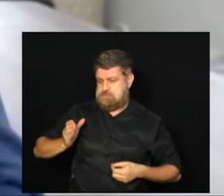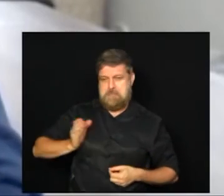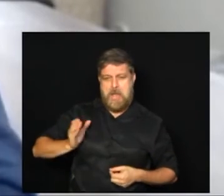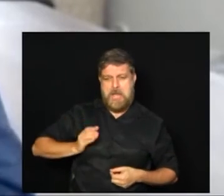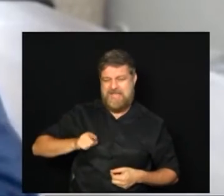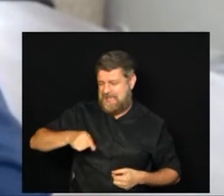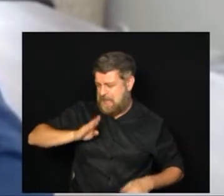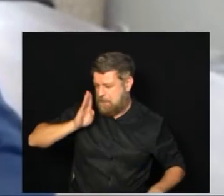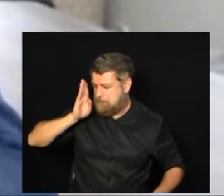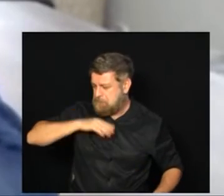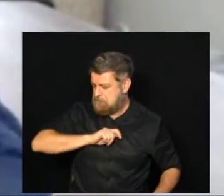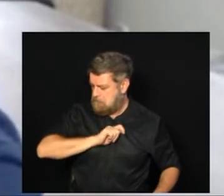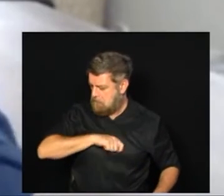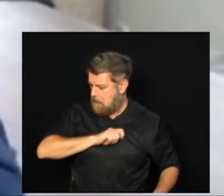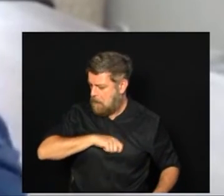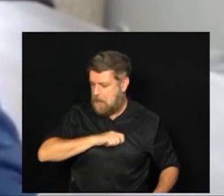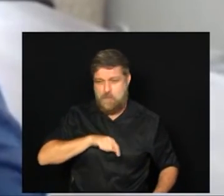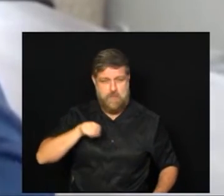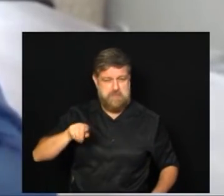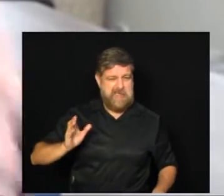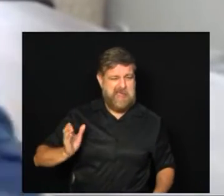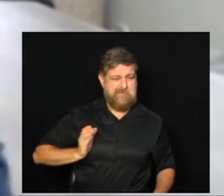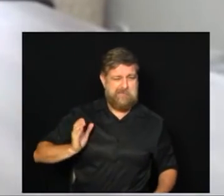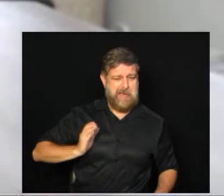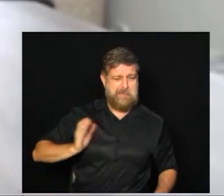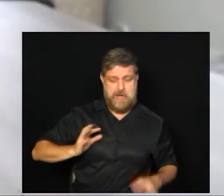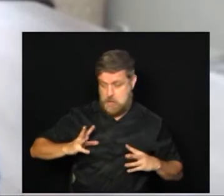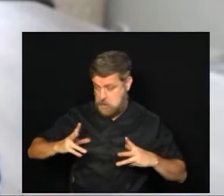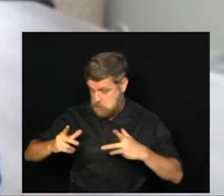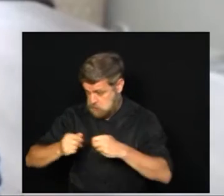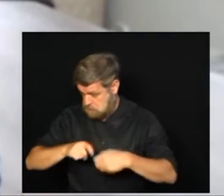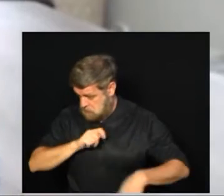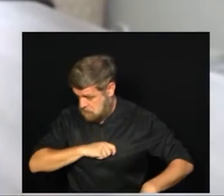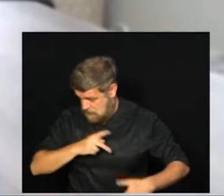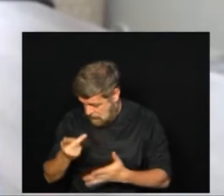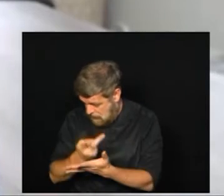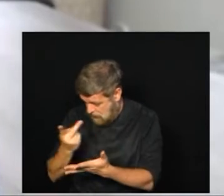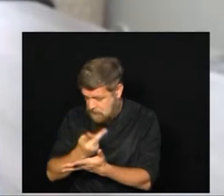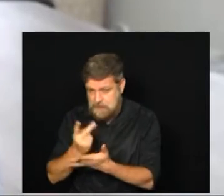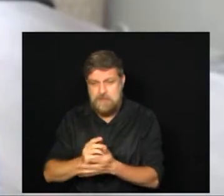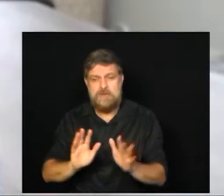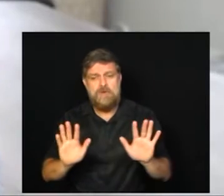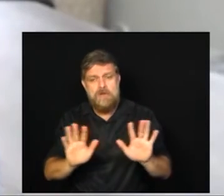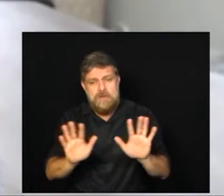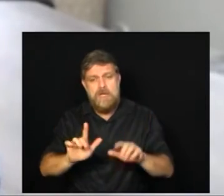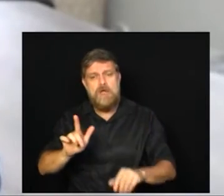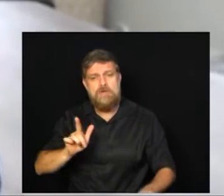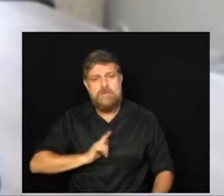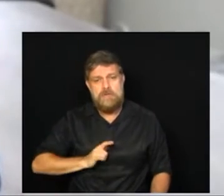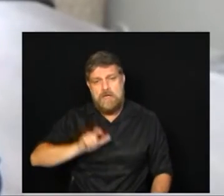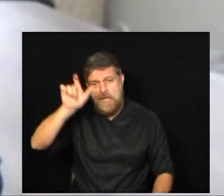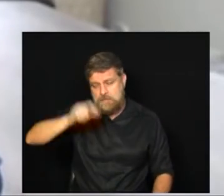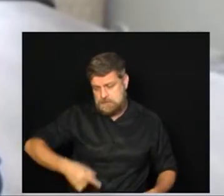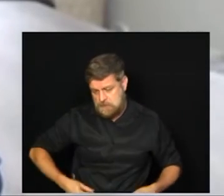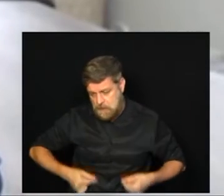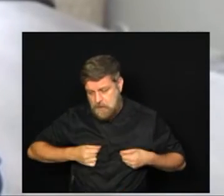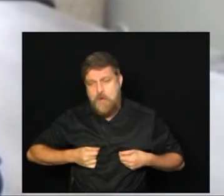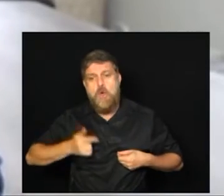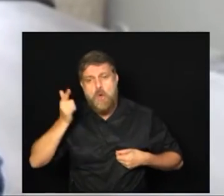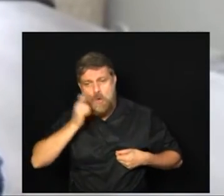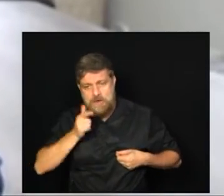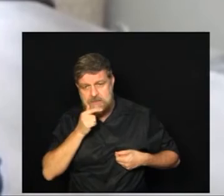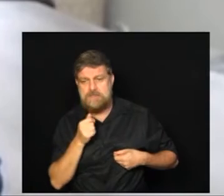Sim. Lembro que logo no início ali de 2011, que eu comecei a dar aula sobre organização financeira, eu ensinava as